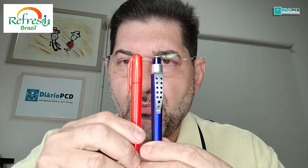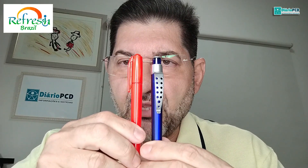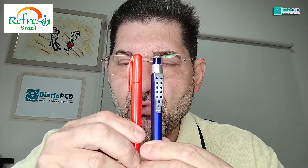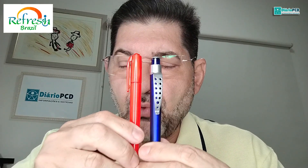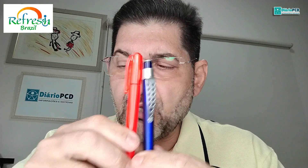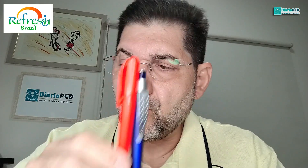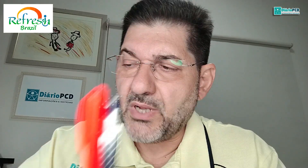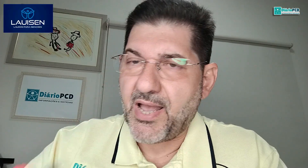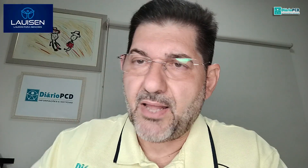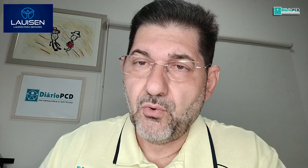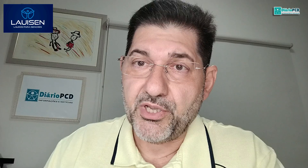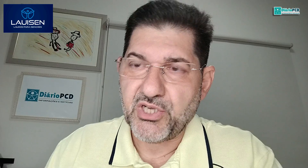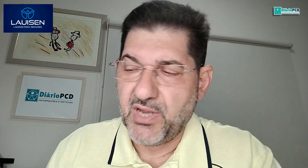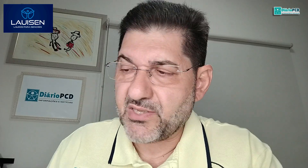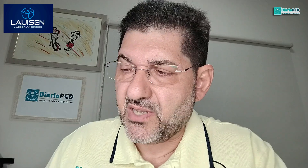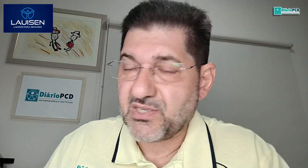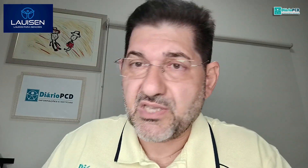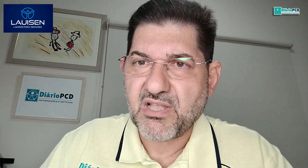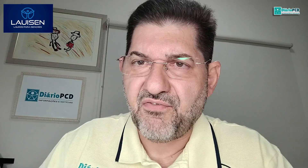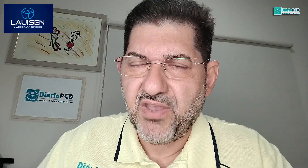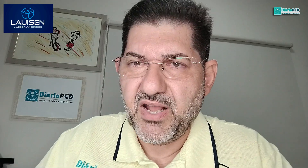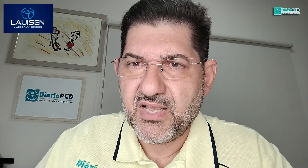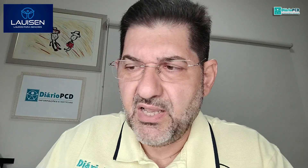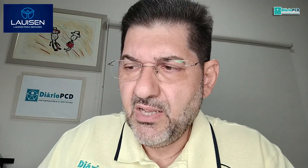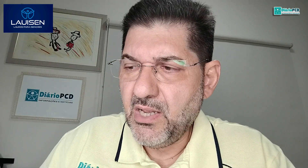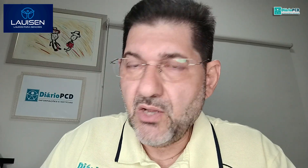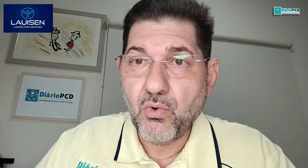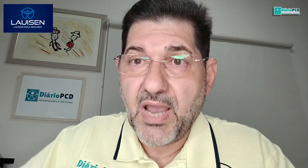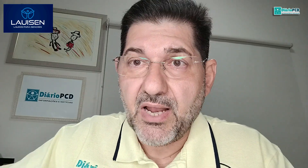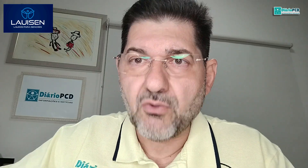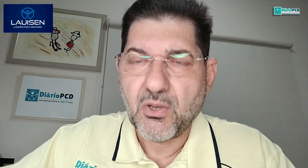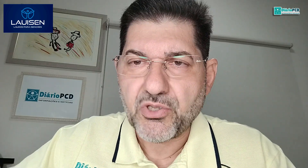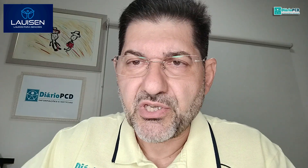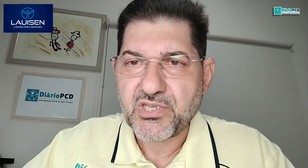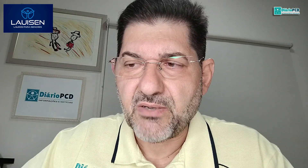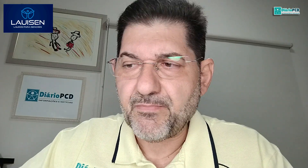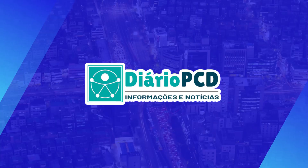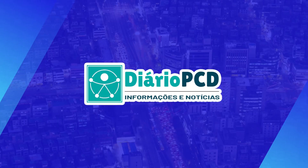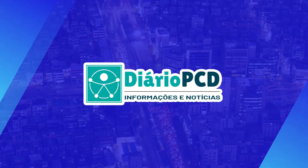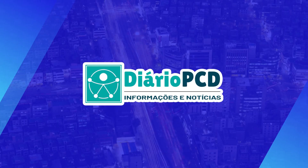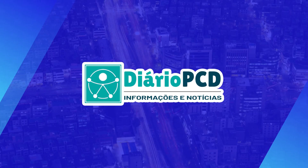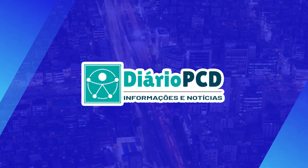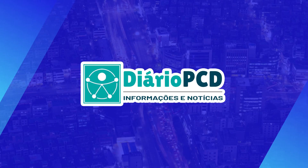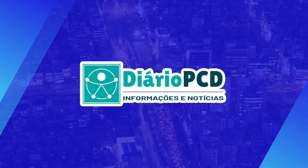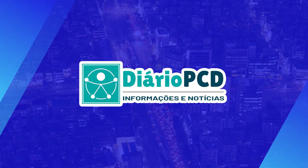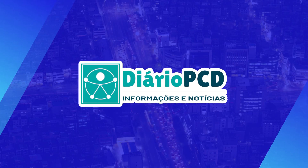Vamos falar sobre tudo isso na noite desta sexta-feira aqui no Canal da Notícia.